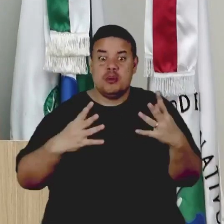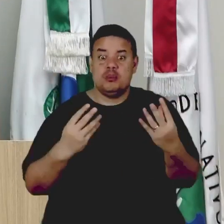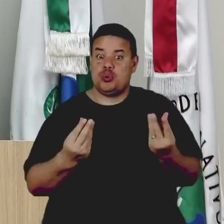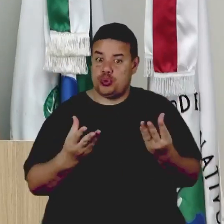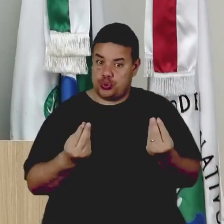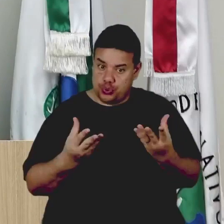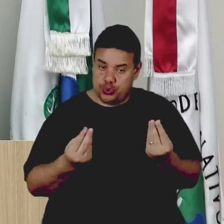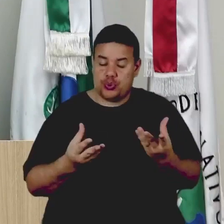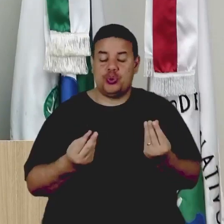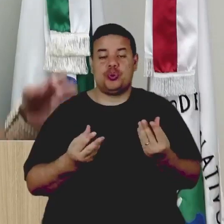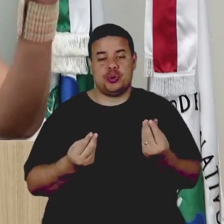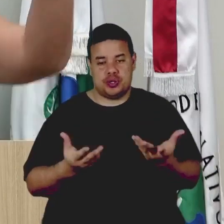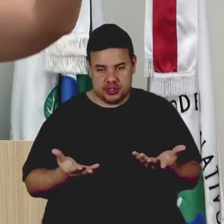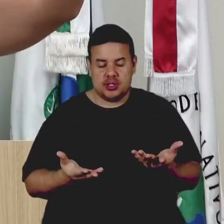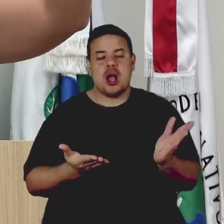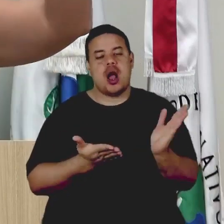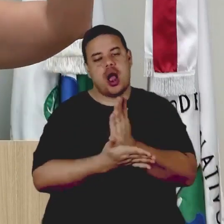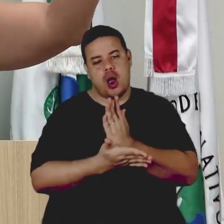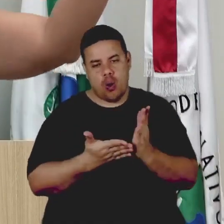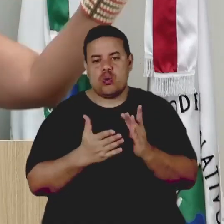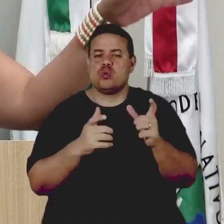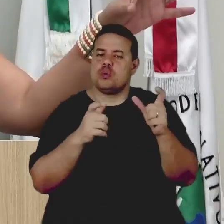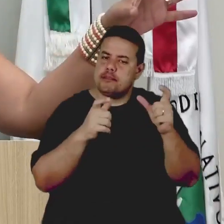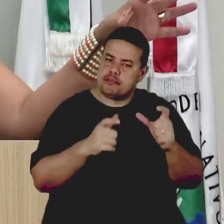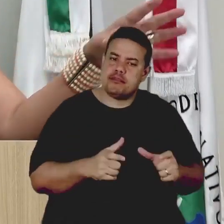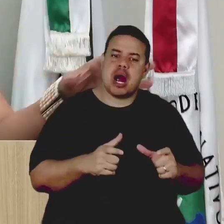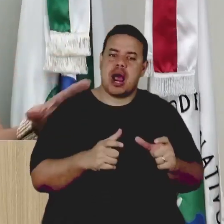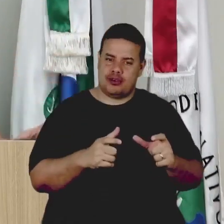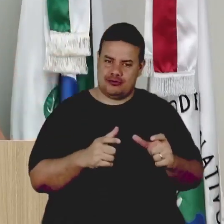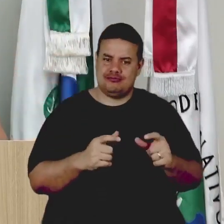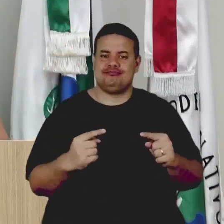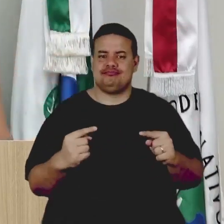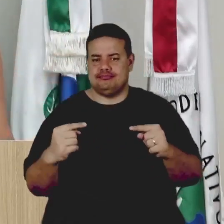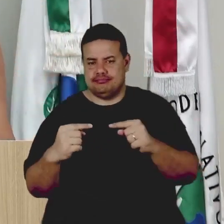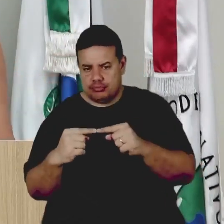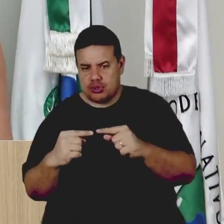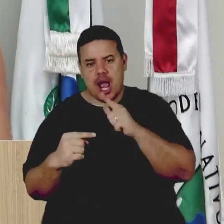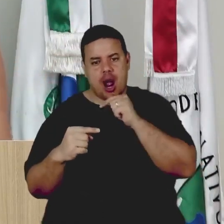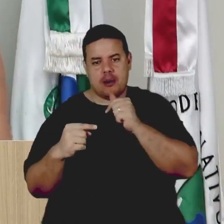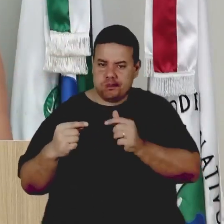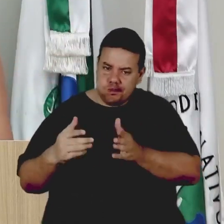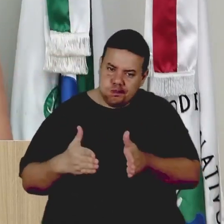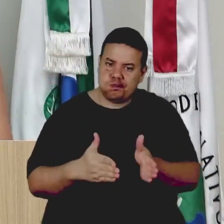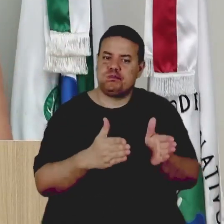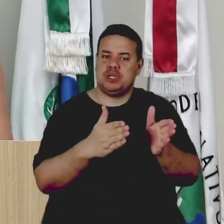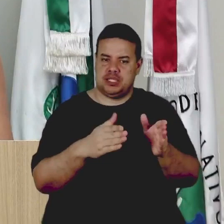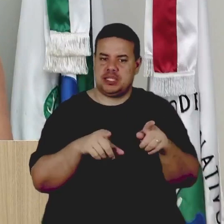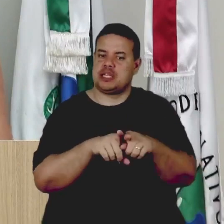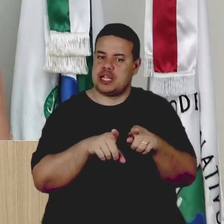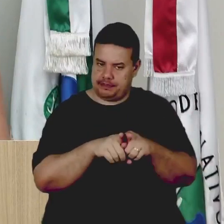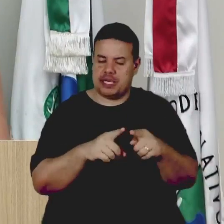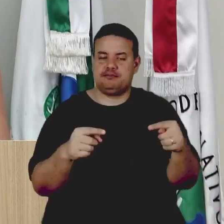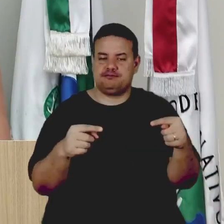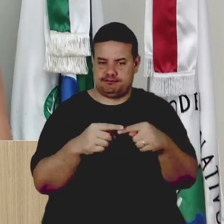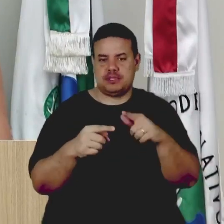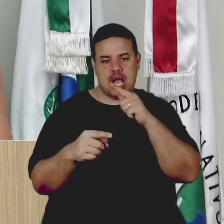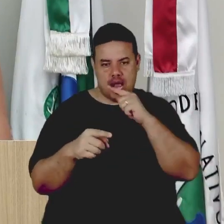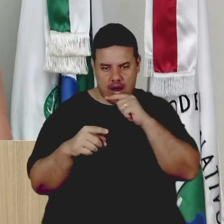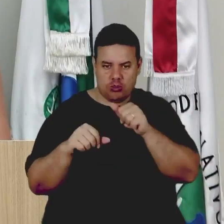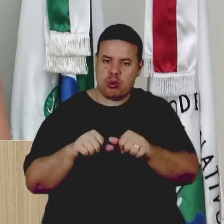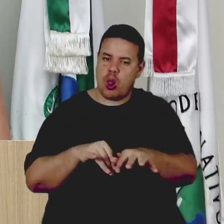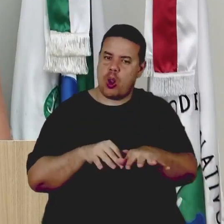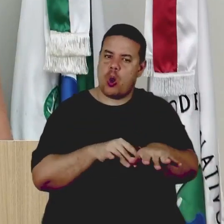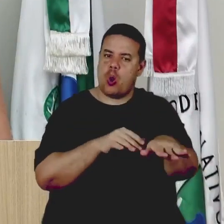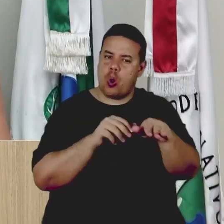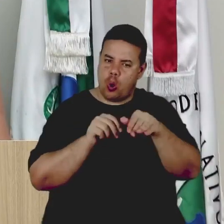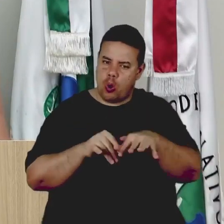temos bairros que se interligam, e essas galerias elas também se interligam. Então, se você observar a quantidade